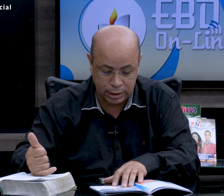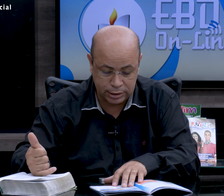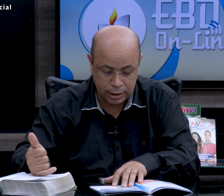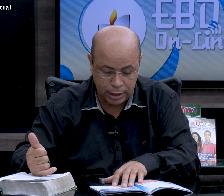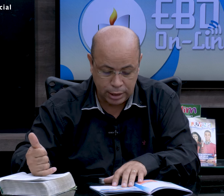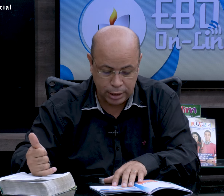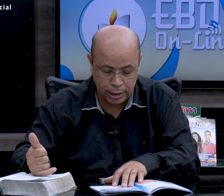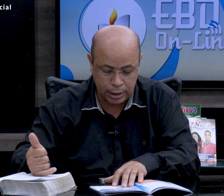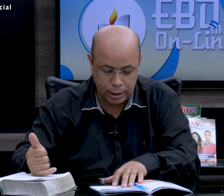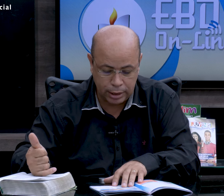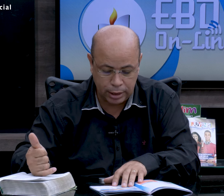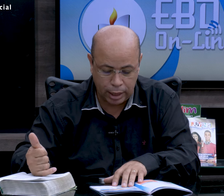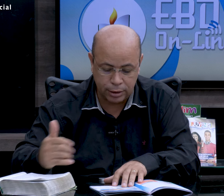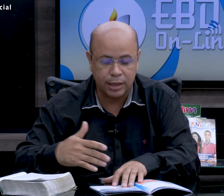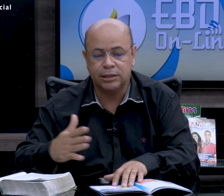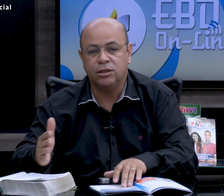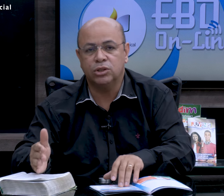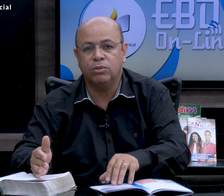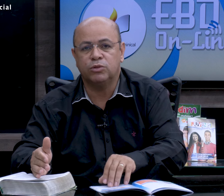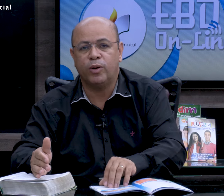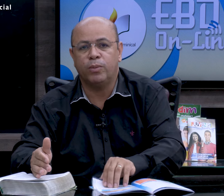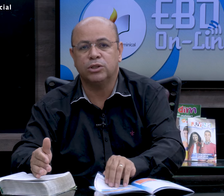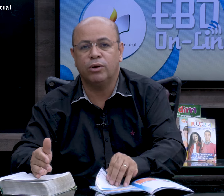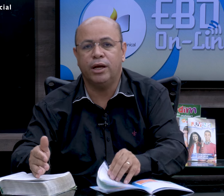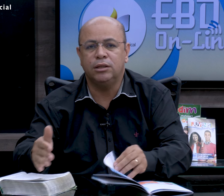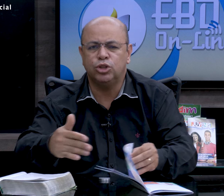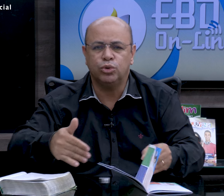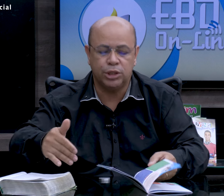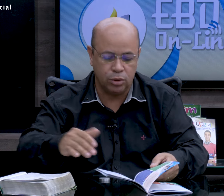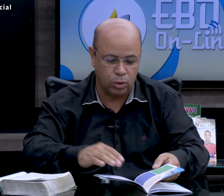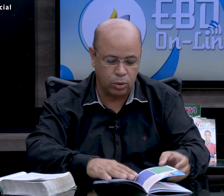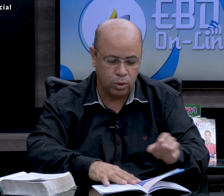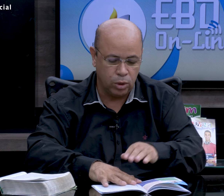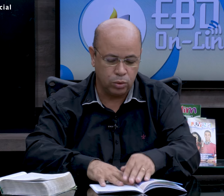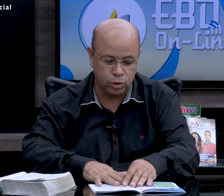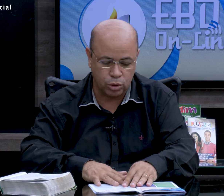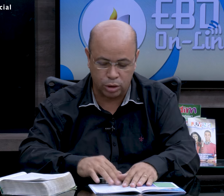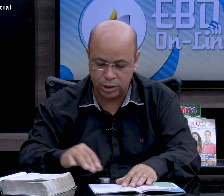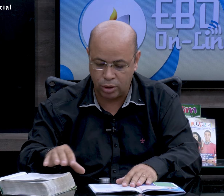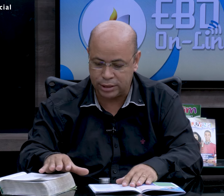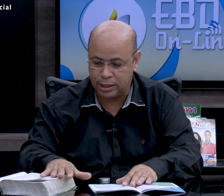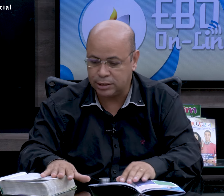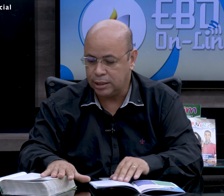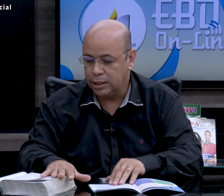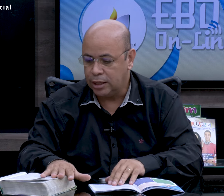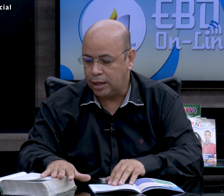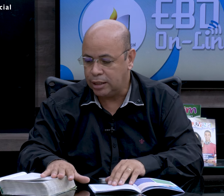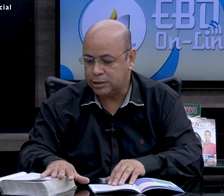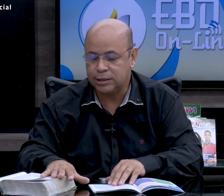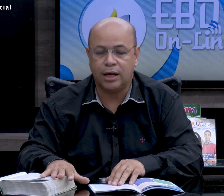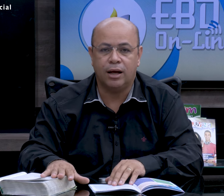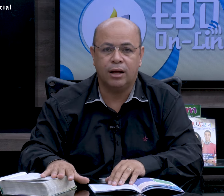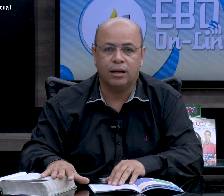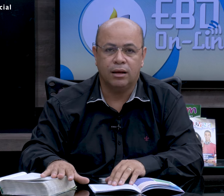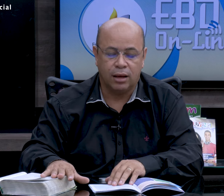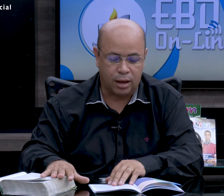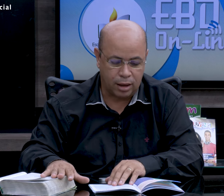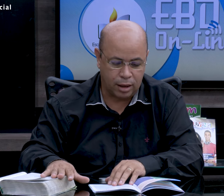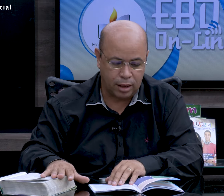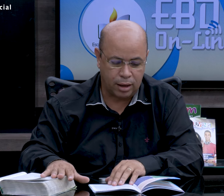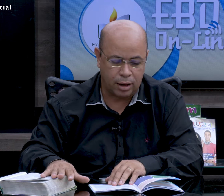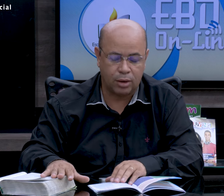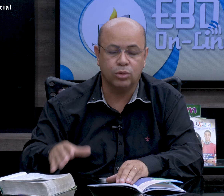16 eh é interessante que os irmãos possam ler e discutir com os nossos adolescentes essa